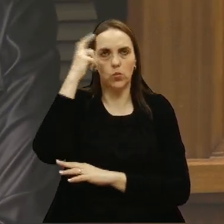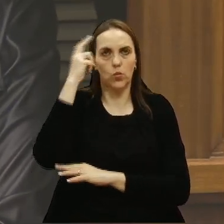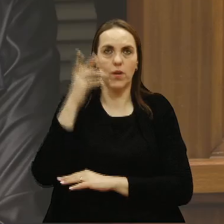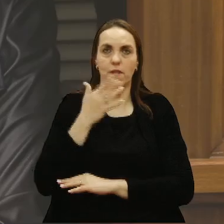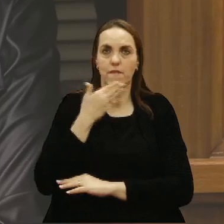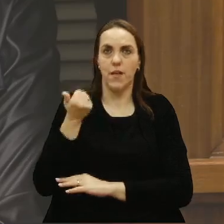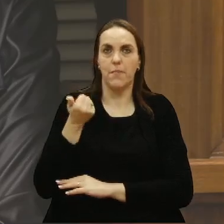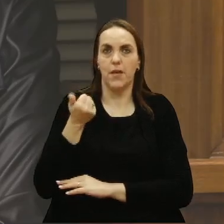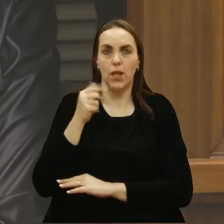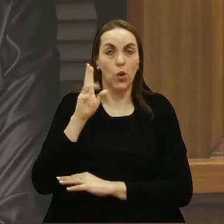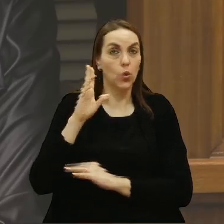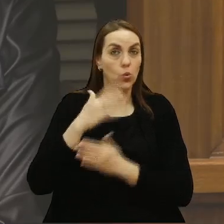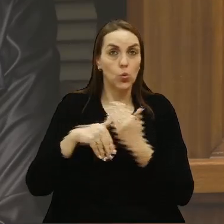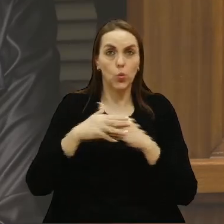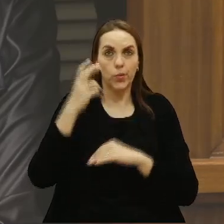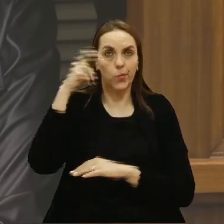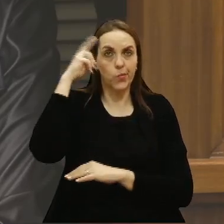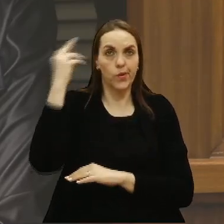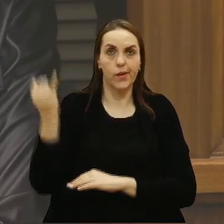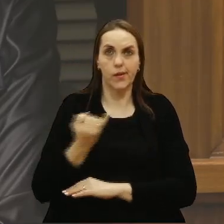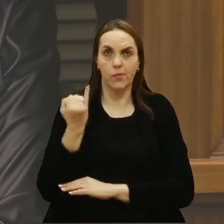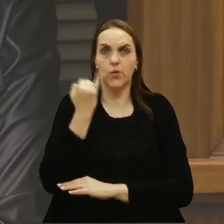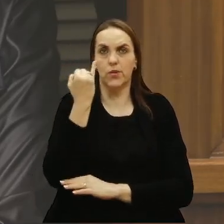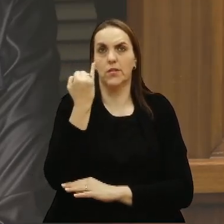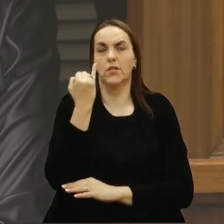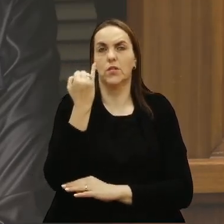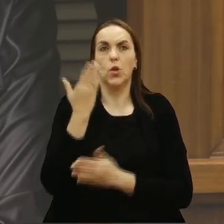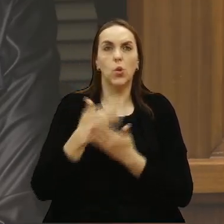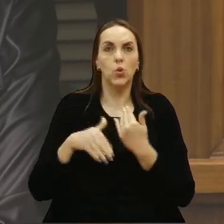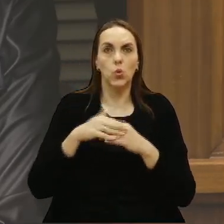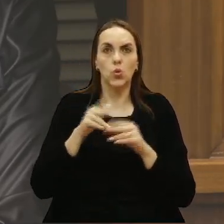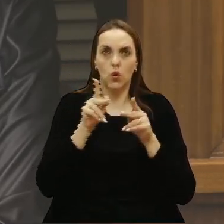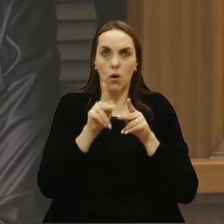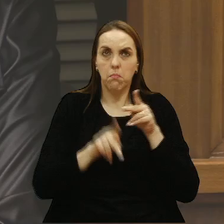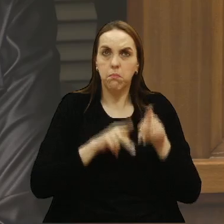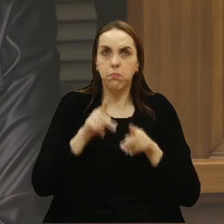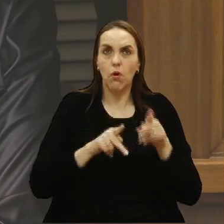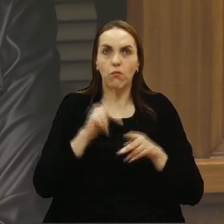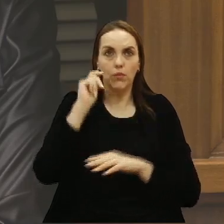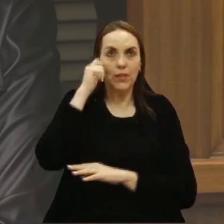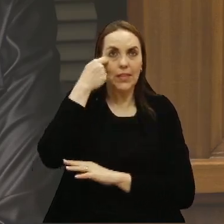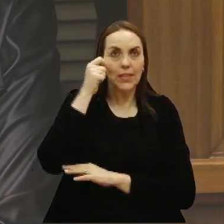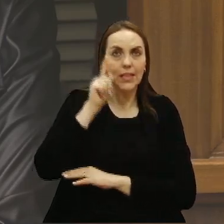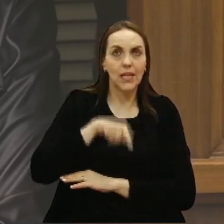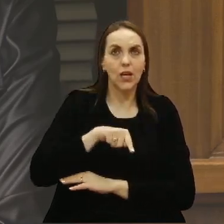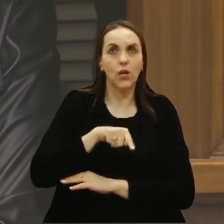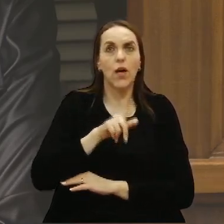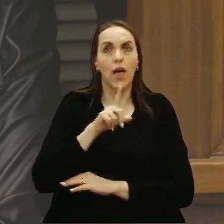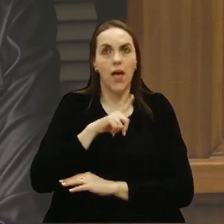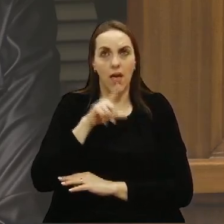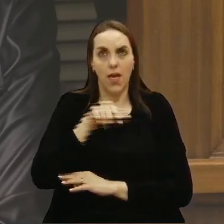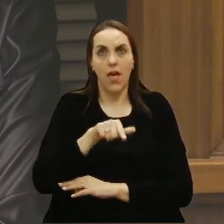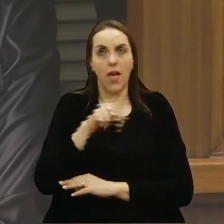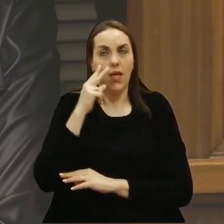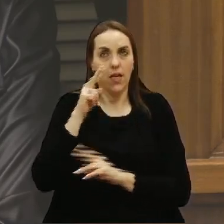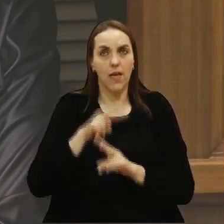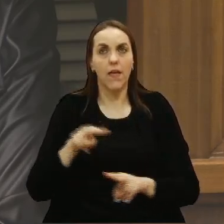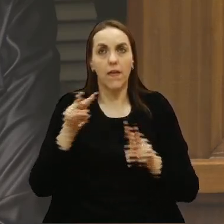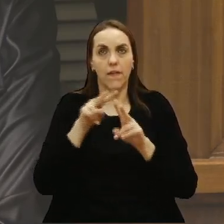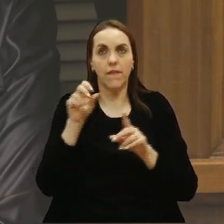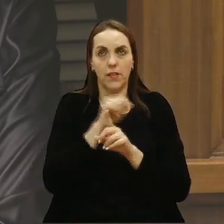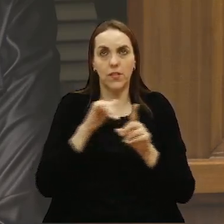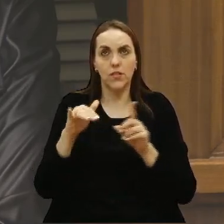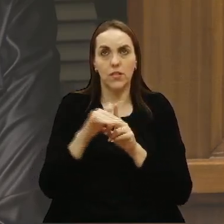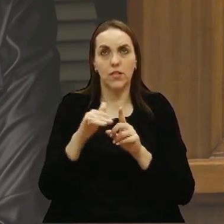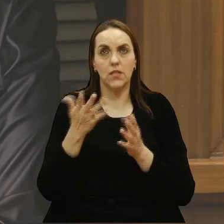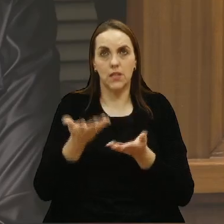Estávamos antes discutindo que aquilo que vem do povo negro é visto com maus olhos na nossa sociedade. O mesmo se inclui